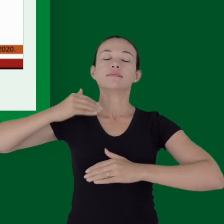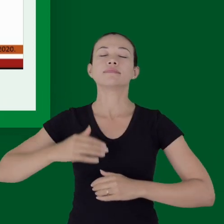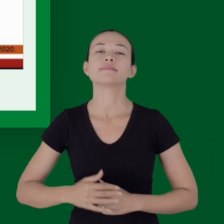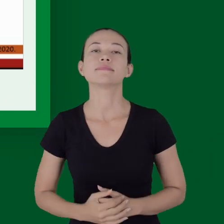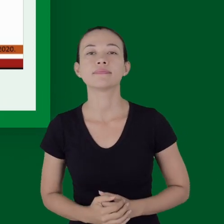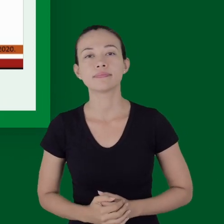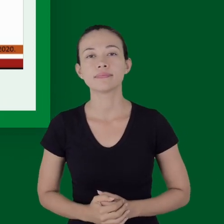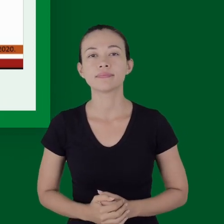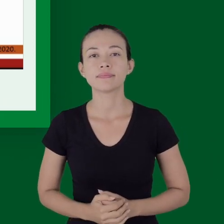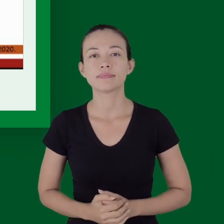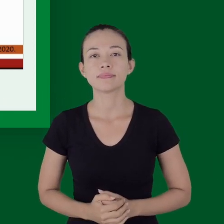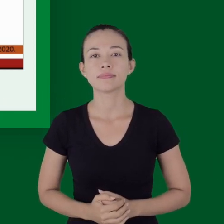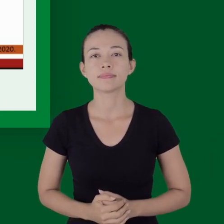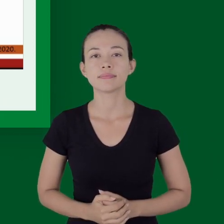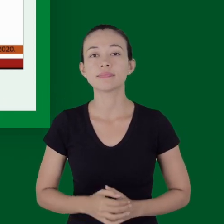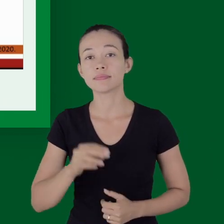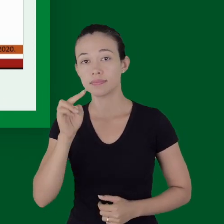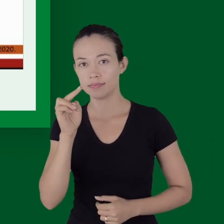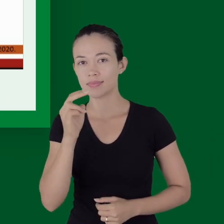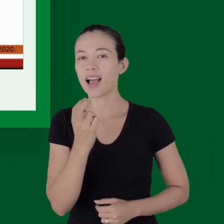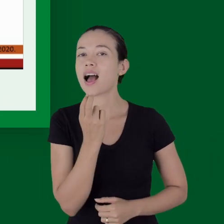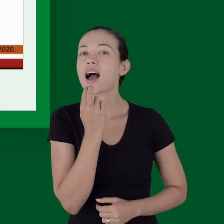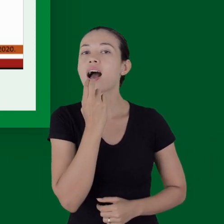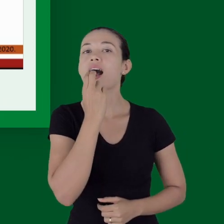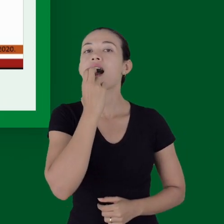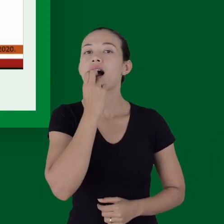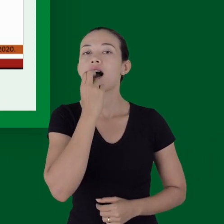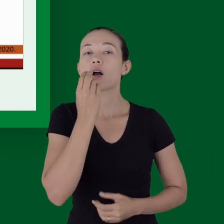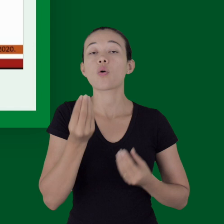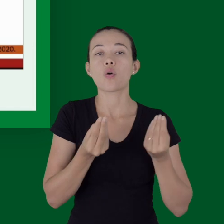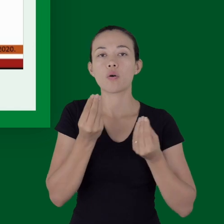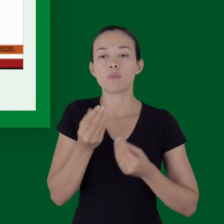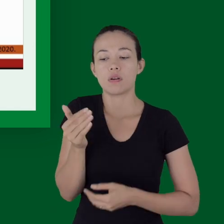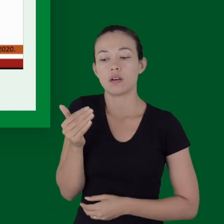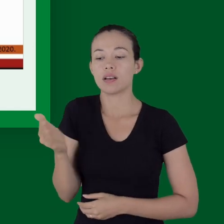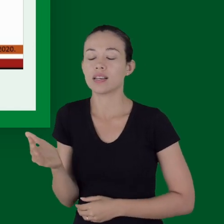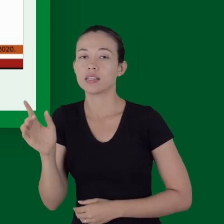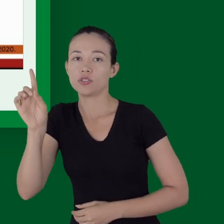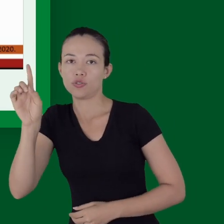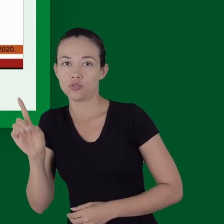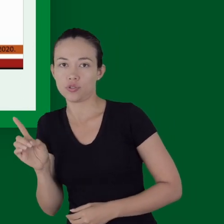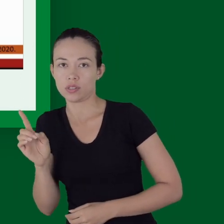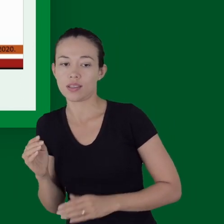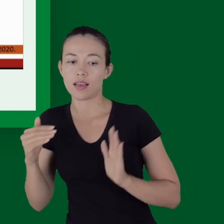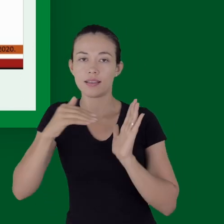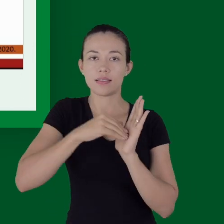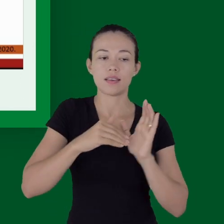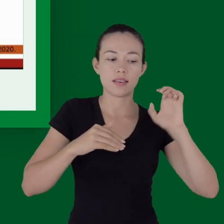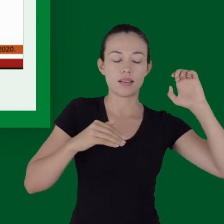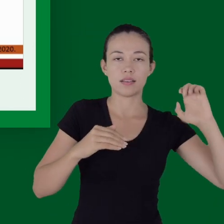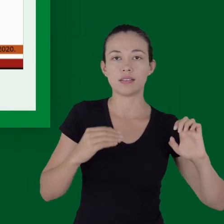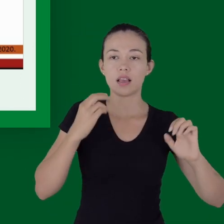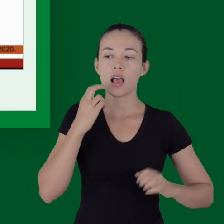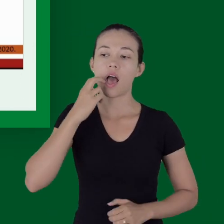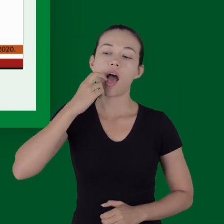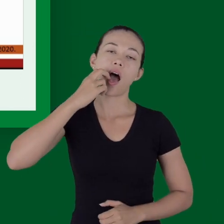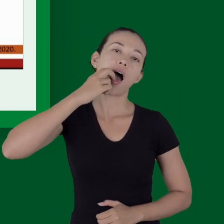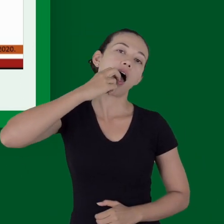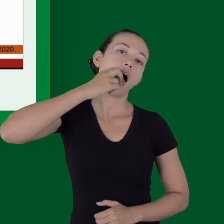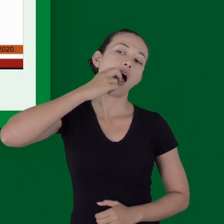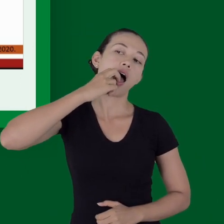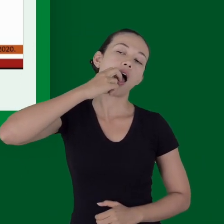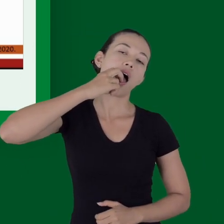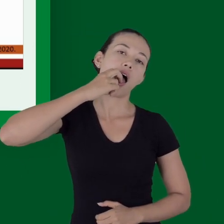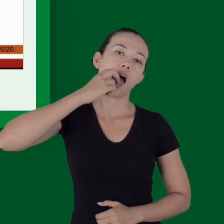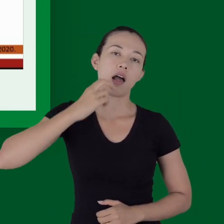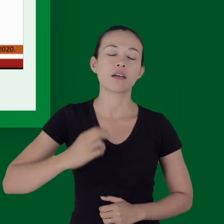extensão da cabeça. A gente entra com a lâmina do laringoscópio sempre da direita para a esquerda, afastando a língua e demais